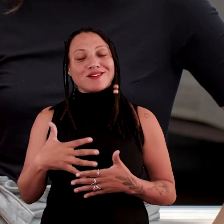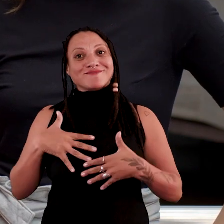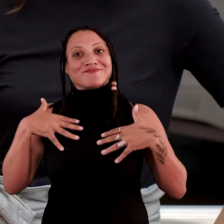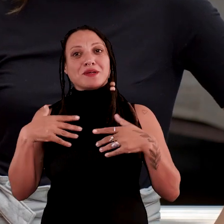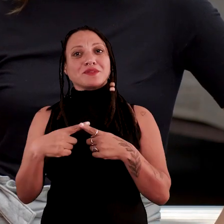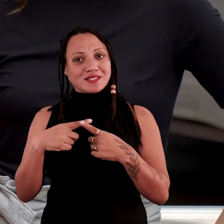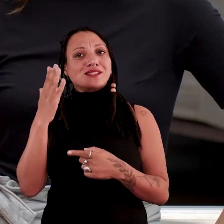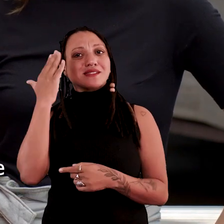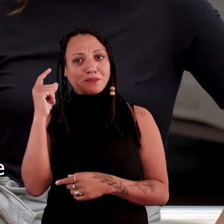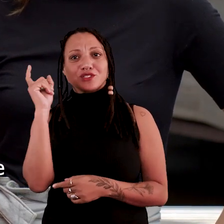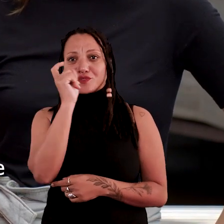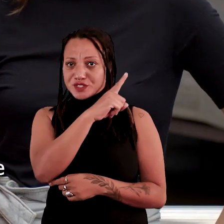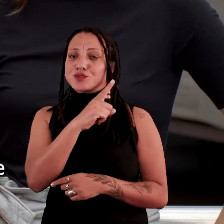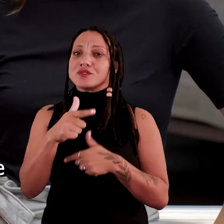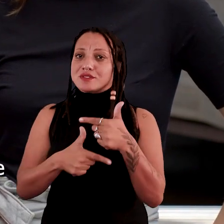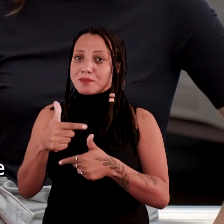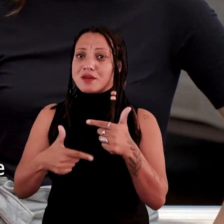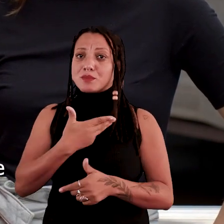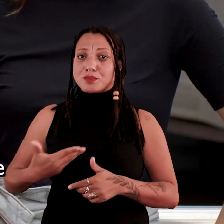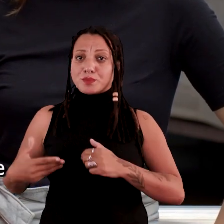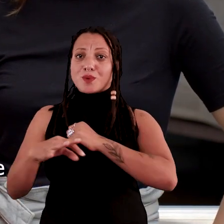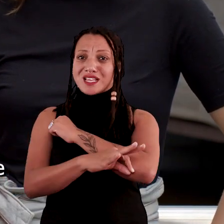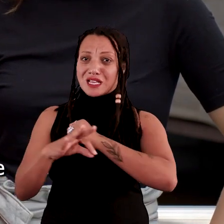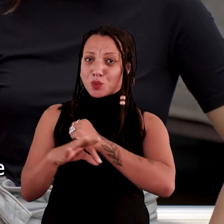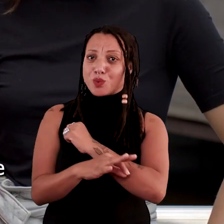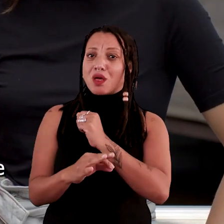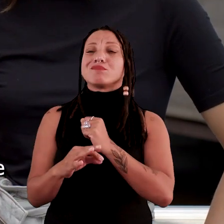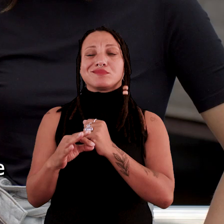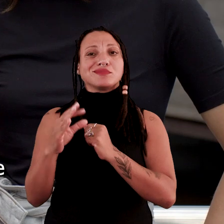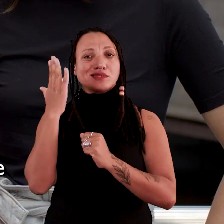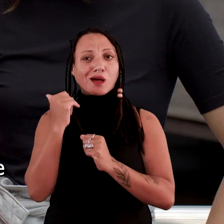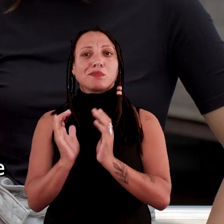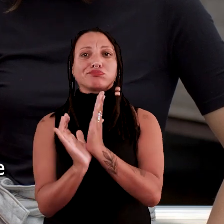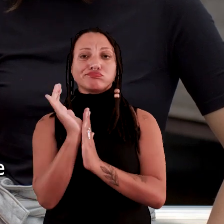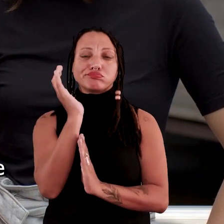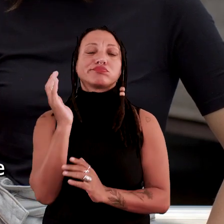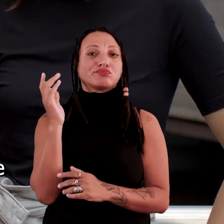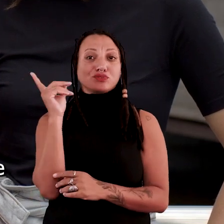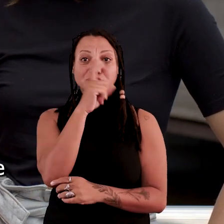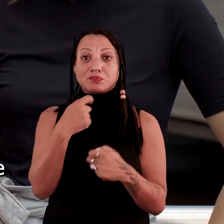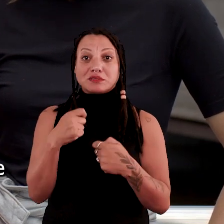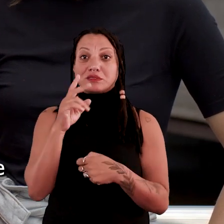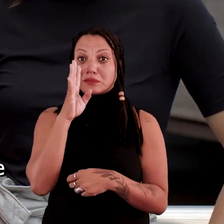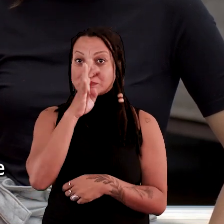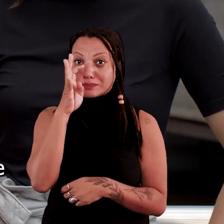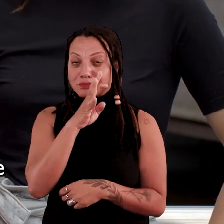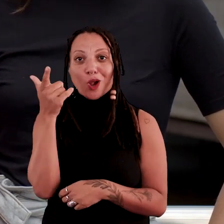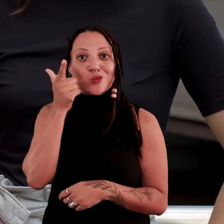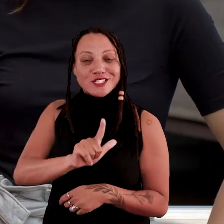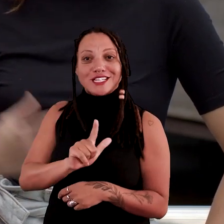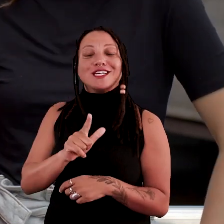para trabalhar com obra pública no Brasil. Então, ter esse trabalho reconhecido, que tem um grande impacto na população, é bem